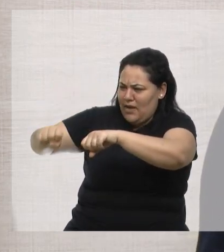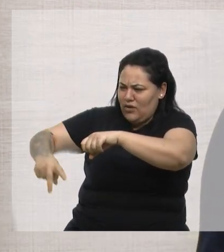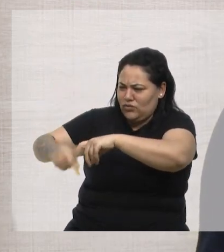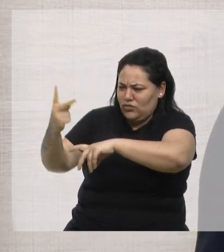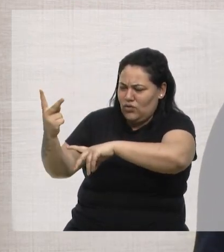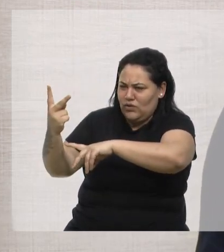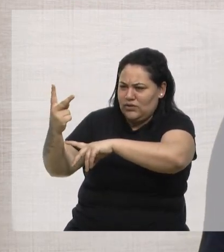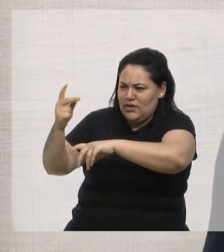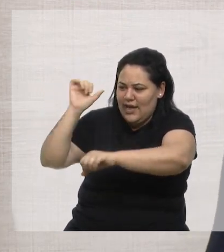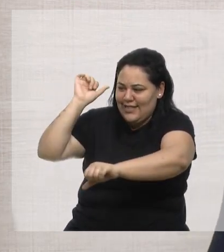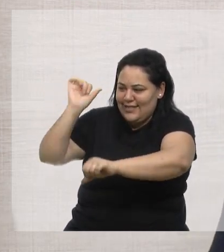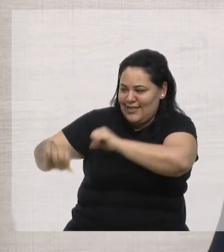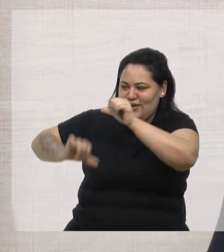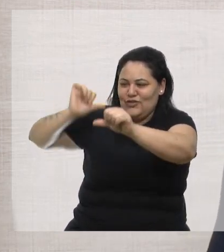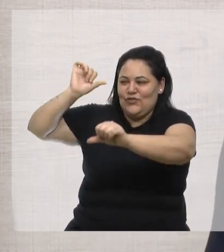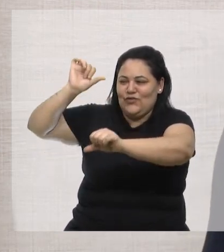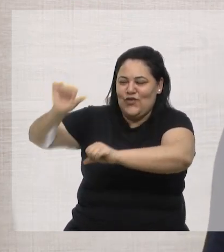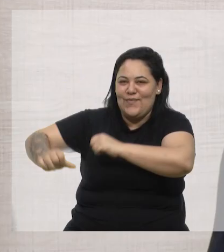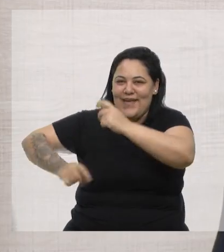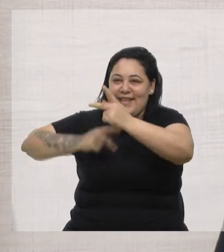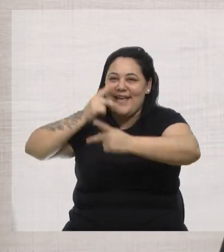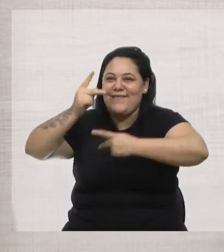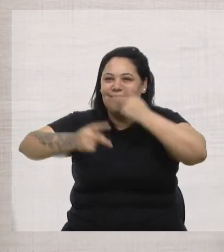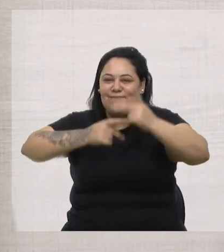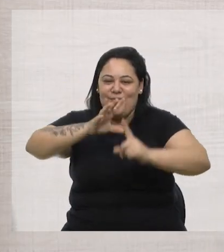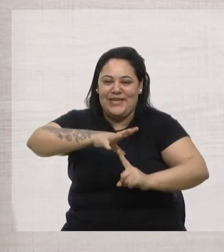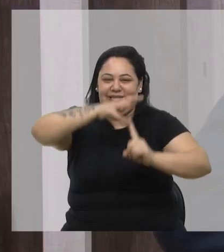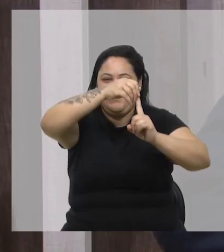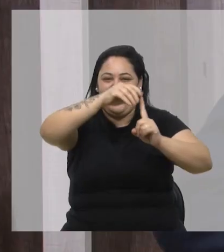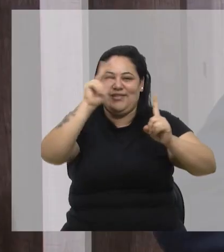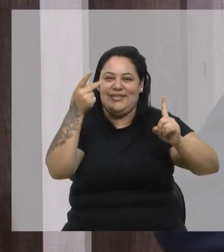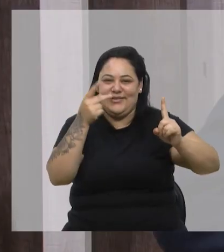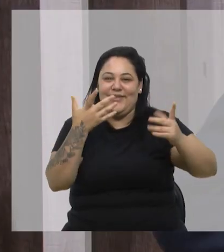2 mulas e transformei elas nos narradores da história.